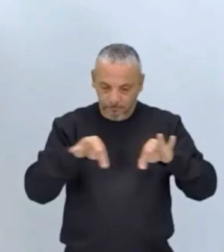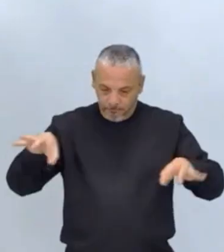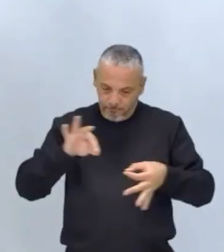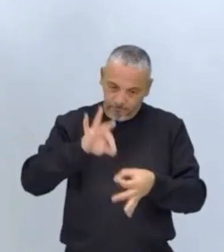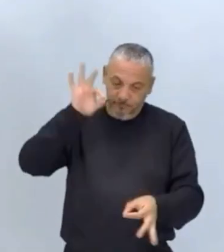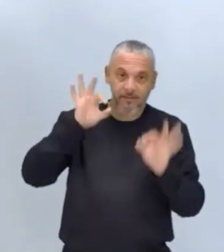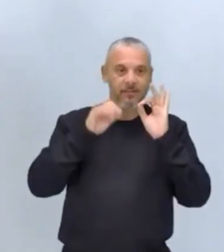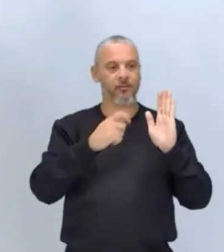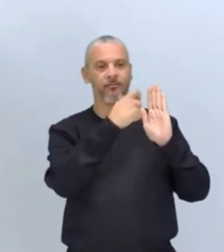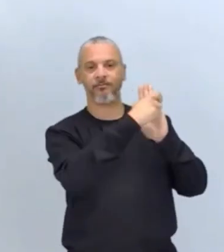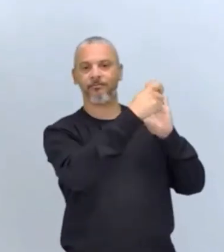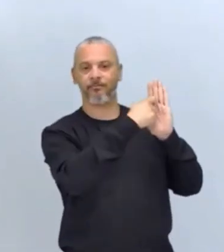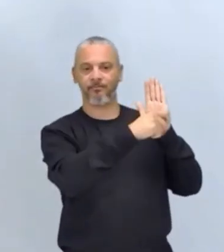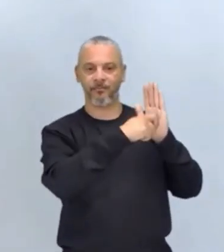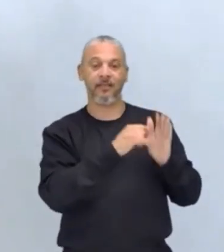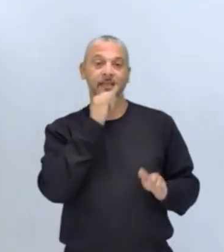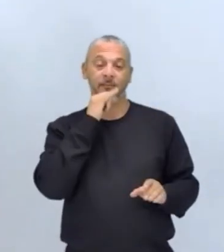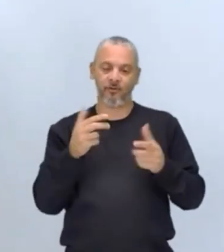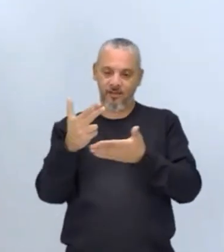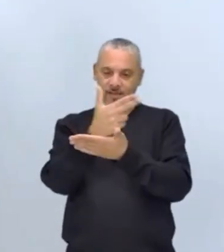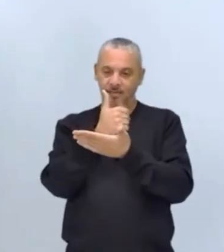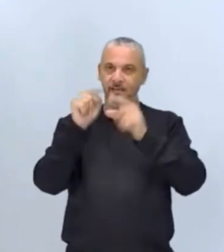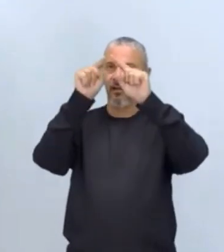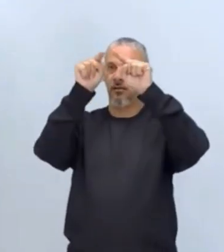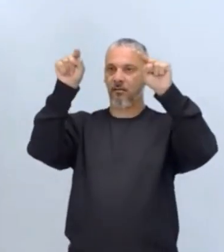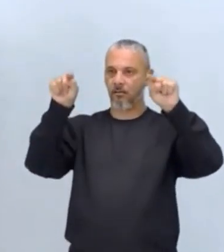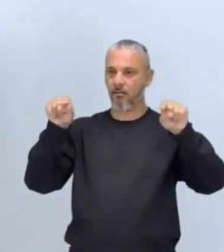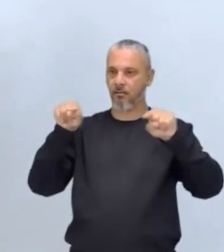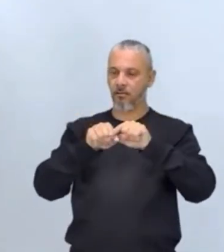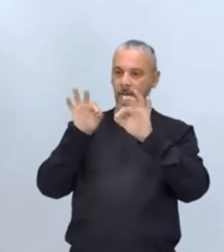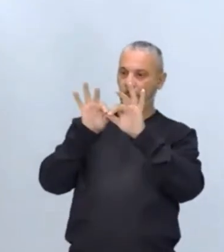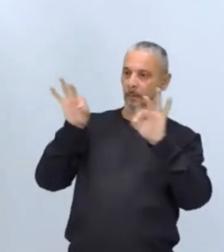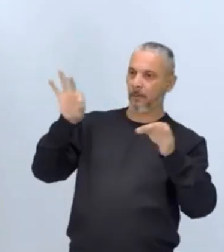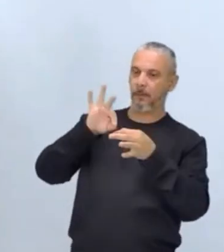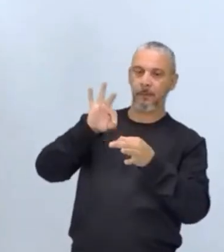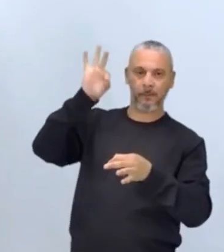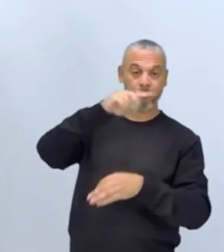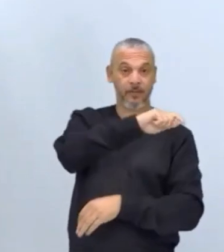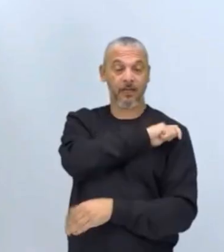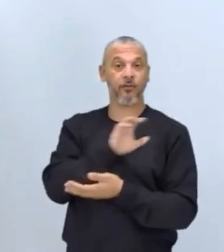medidas na lousa. Então, você pode fazer, por exemplo, um desenho da tampa e colocar as medidas para que os alunos eles